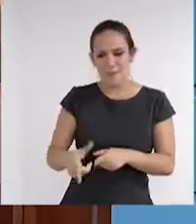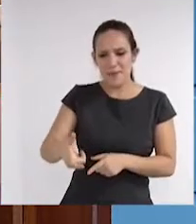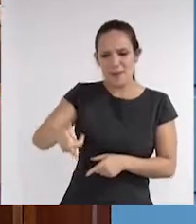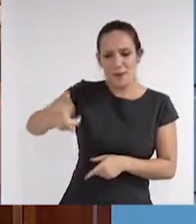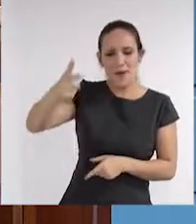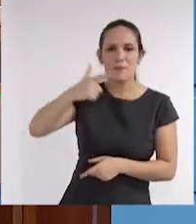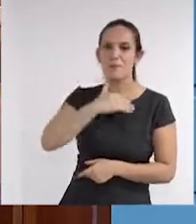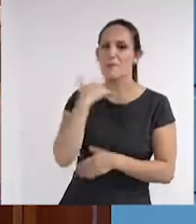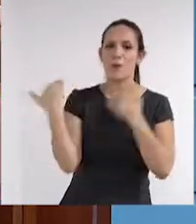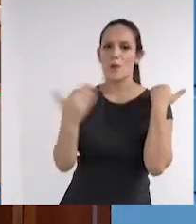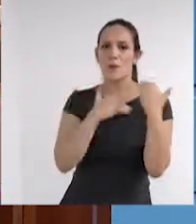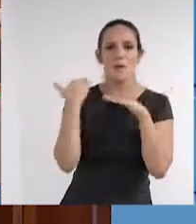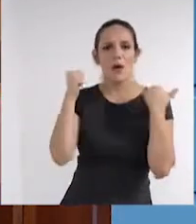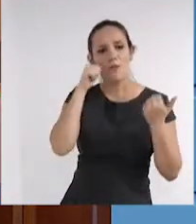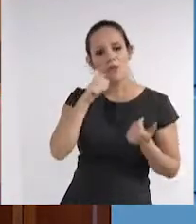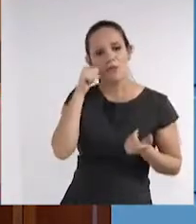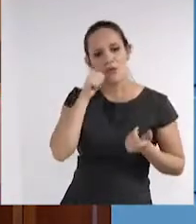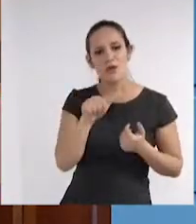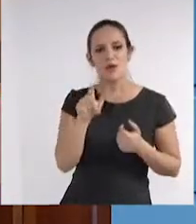temos hoje,